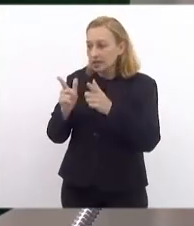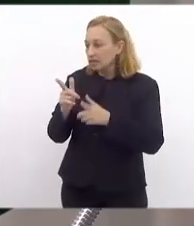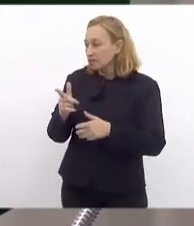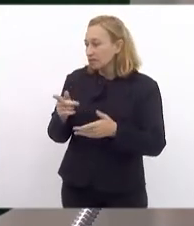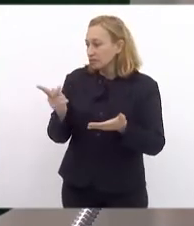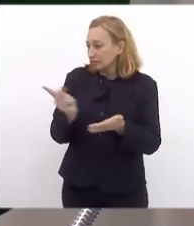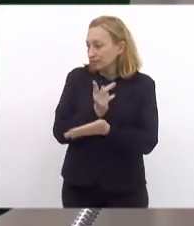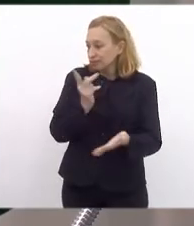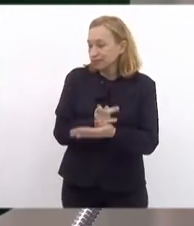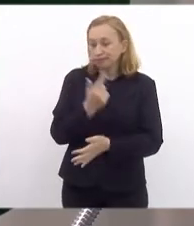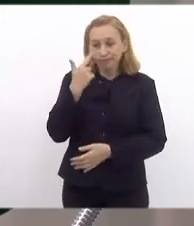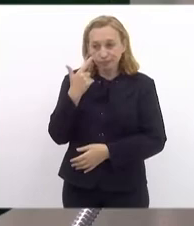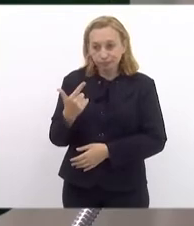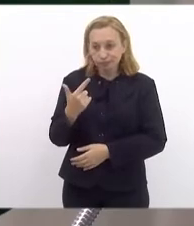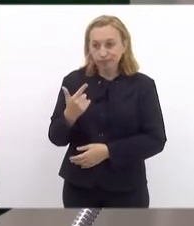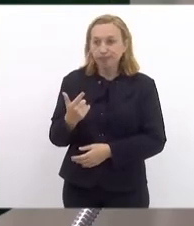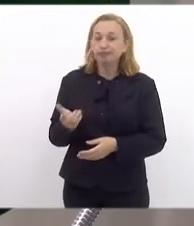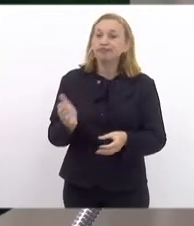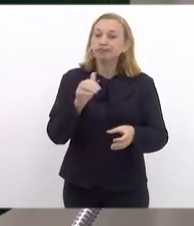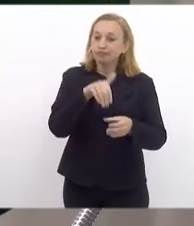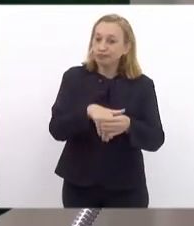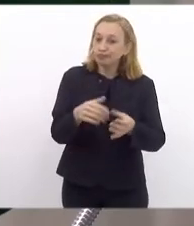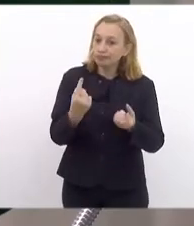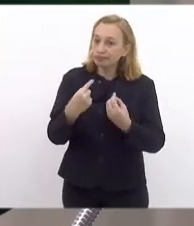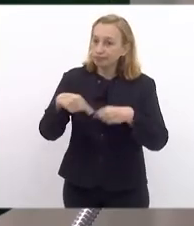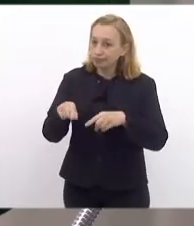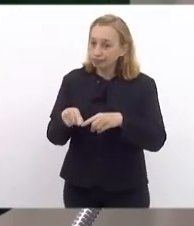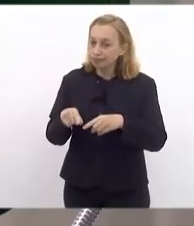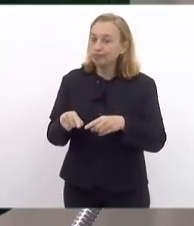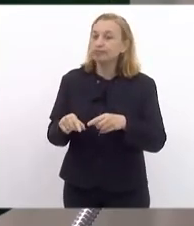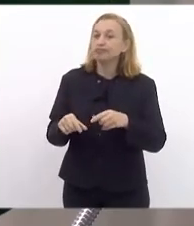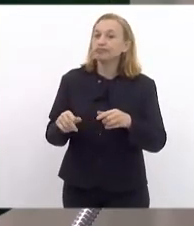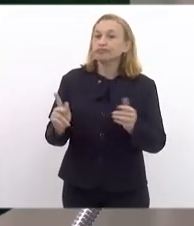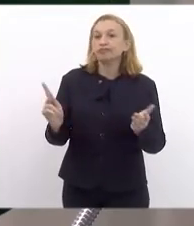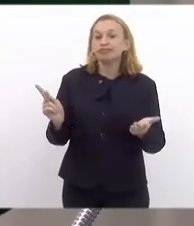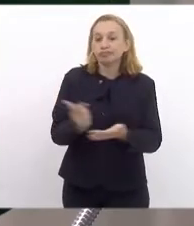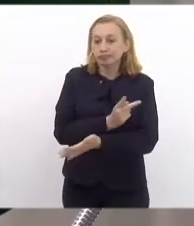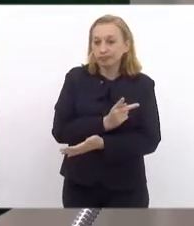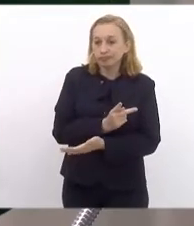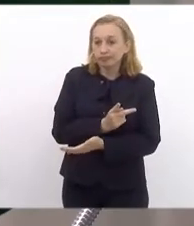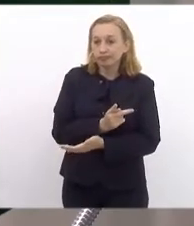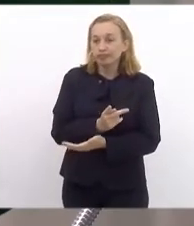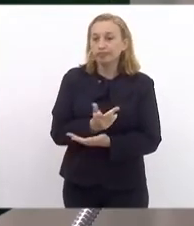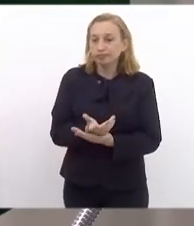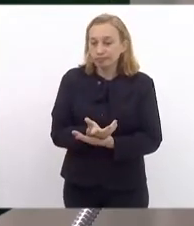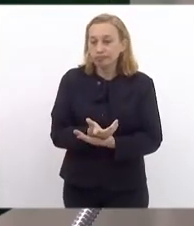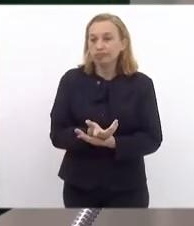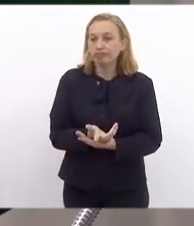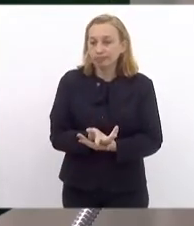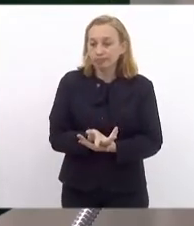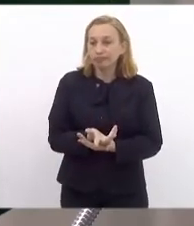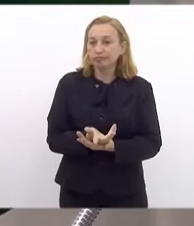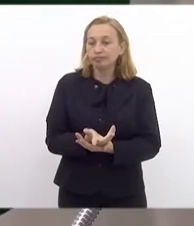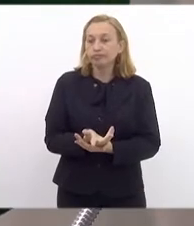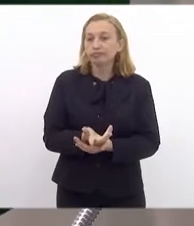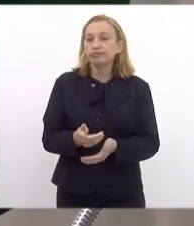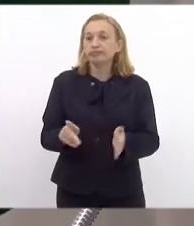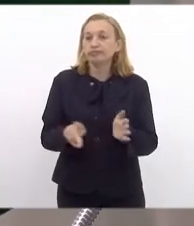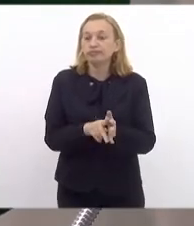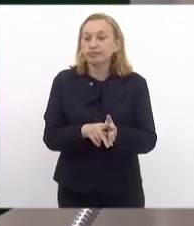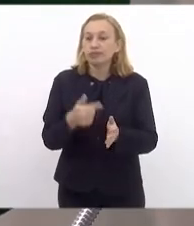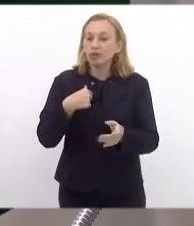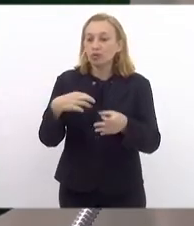tava errada que me fez voltar contrário ao projeto do Polo Atacadista apesar de ter preparado